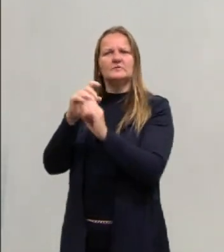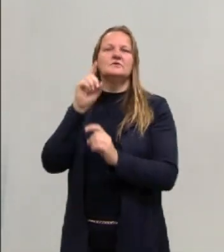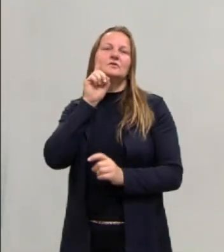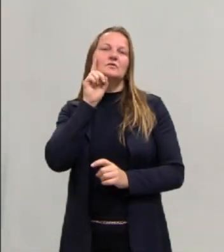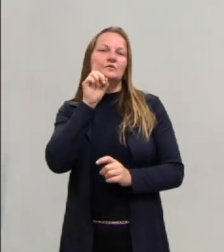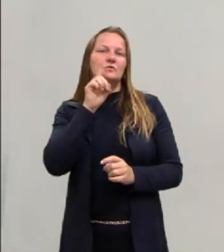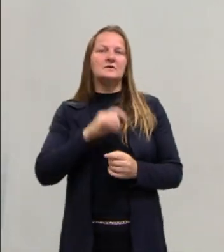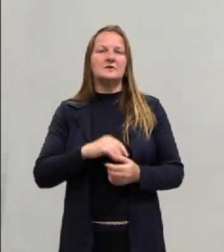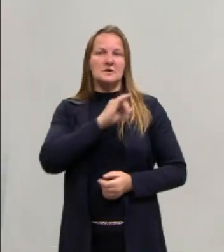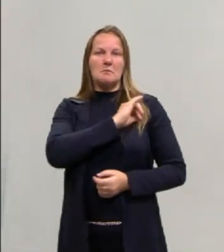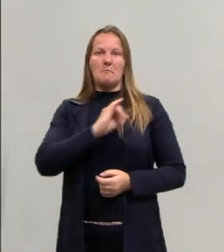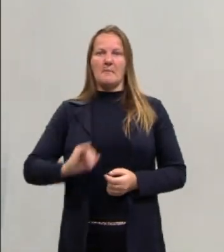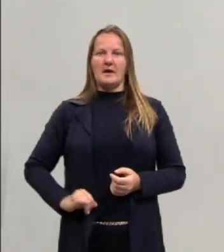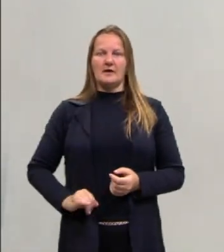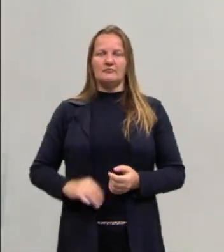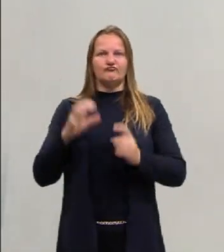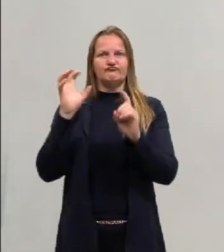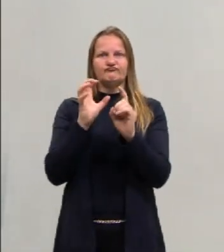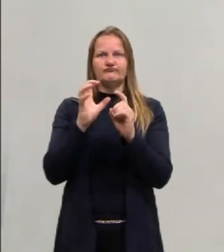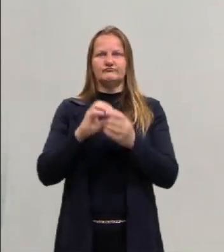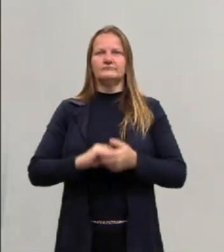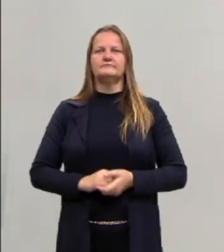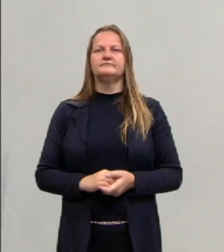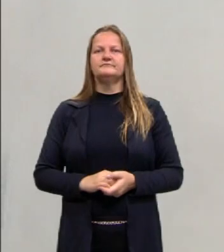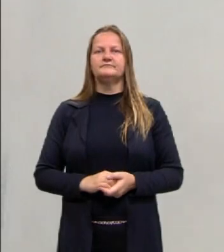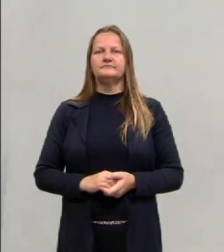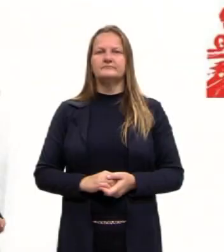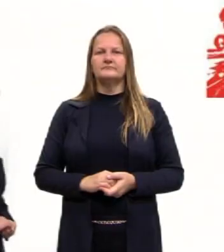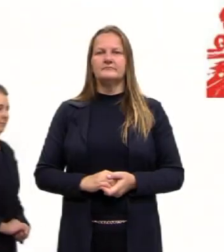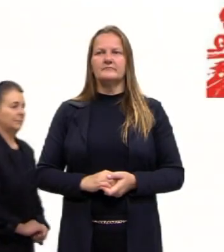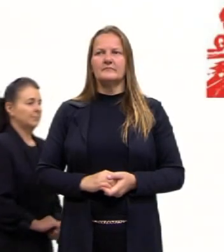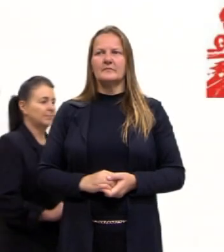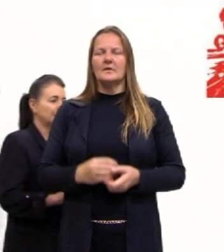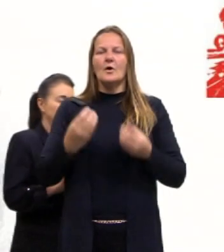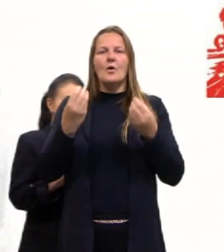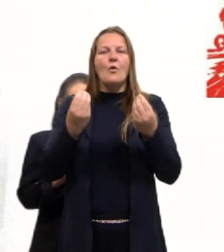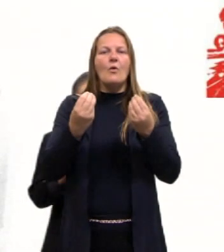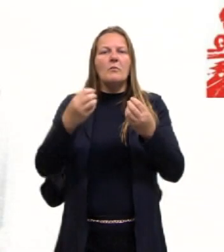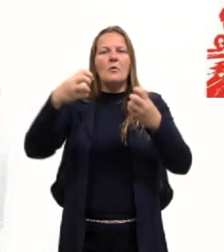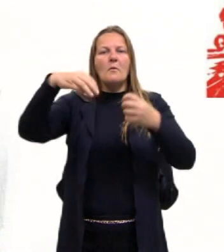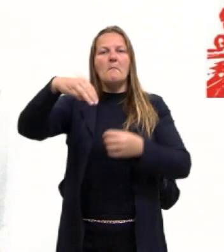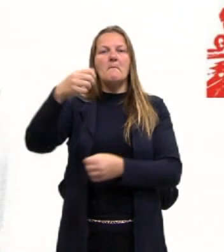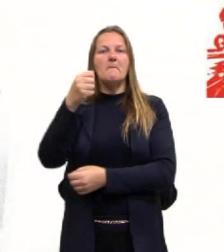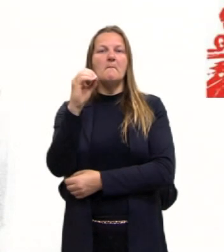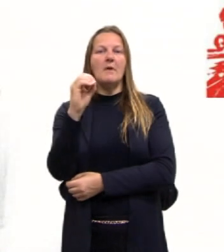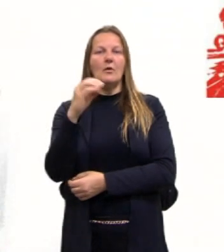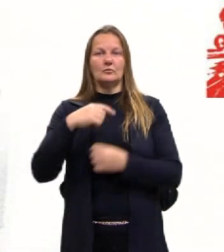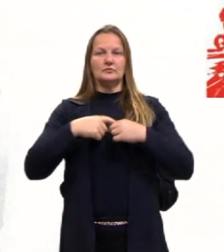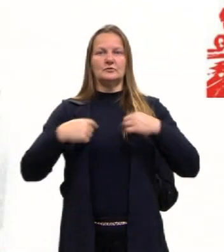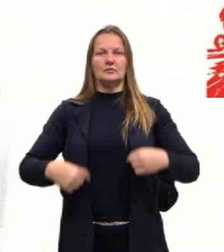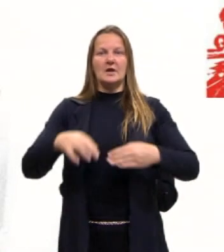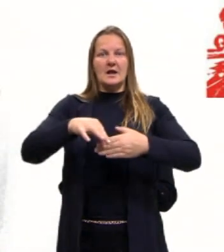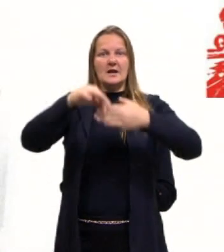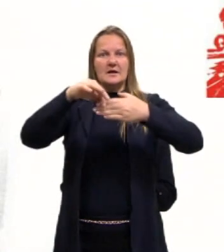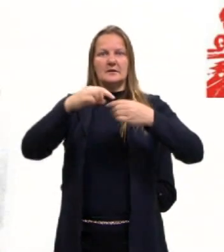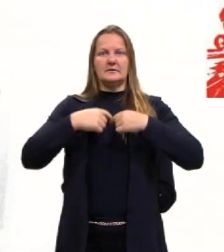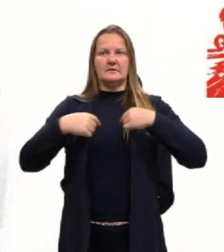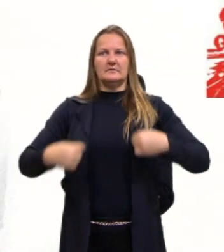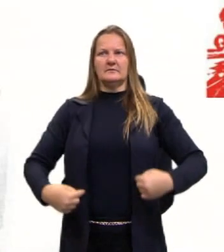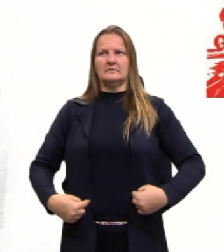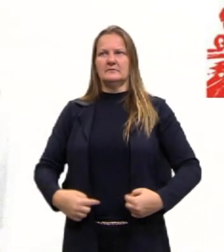anti imperialista como o mal fica com a popularidade muito abalada depois da grande fome